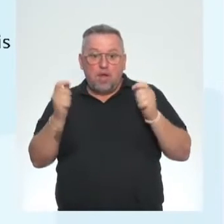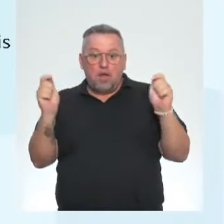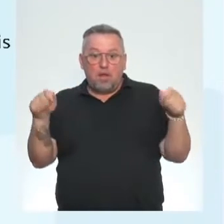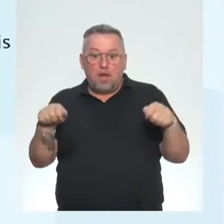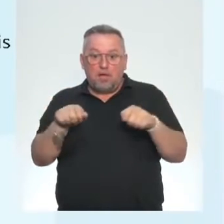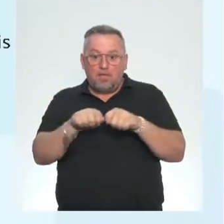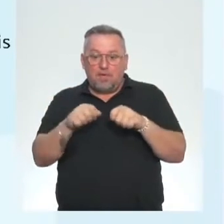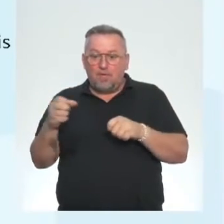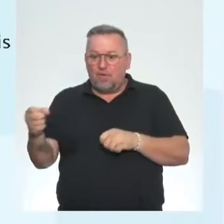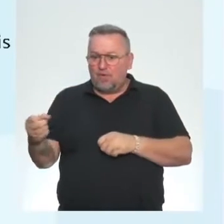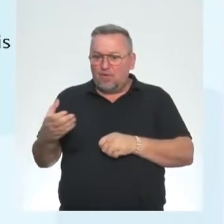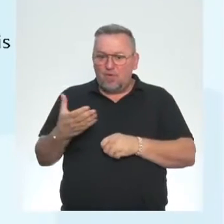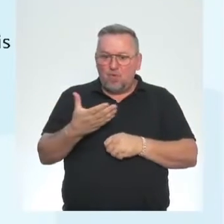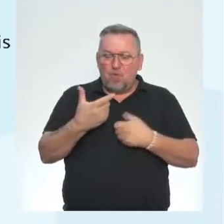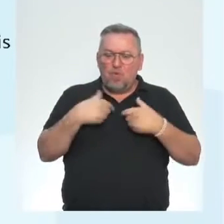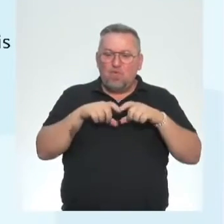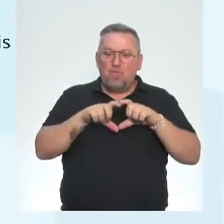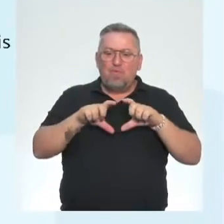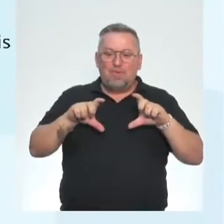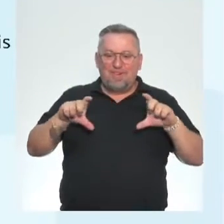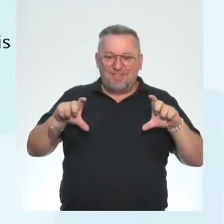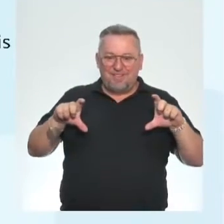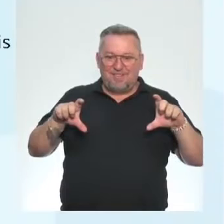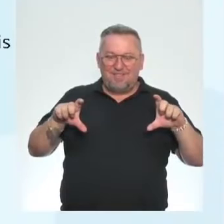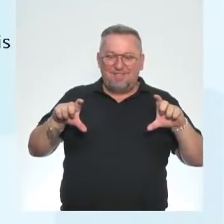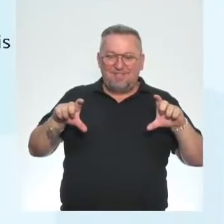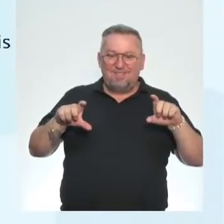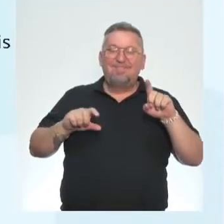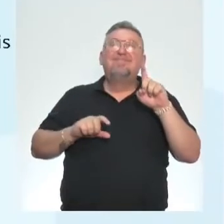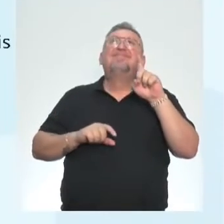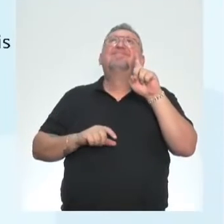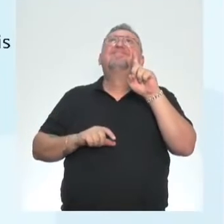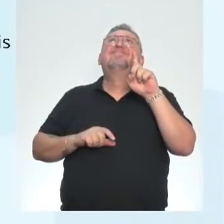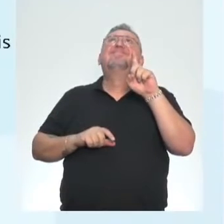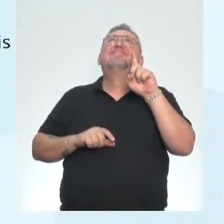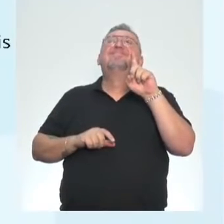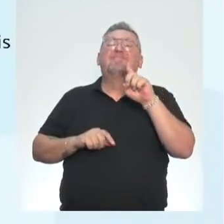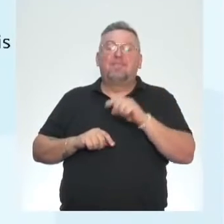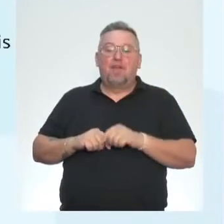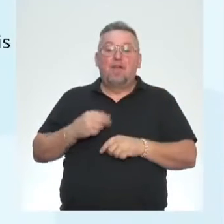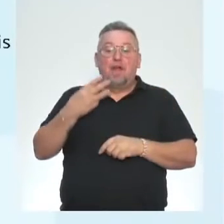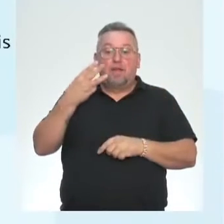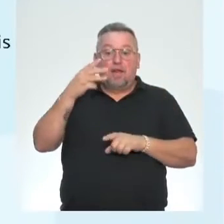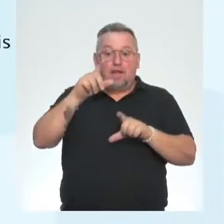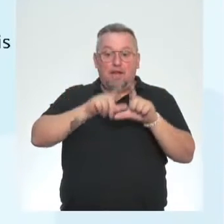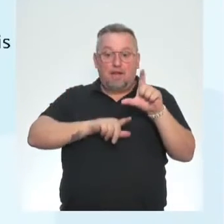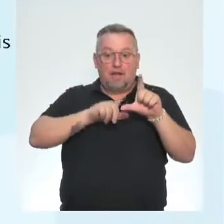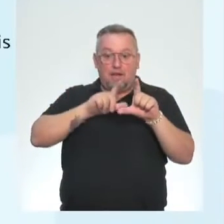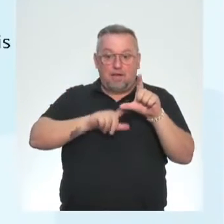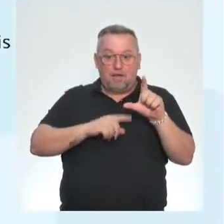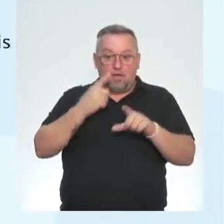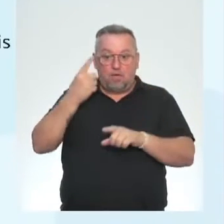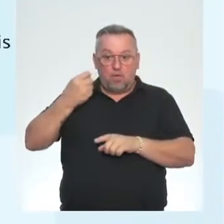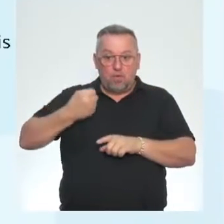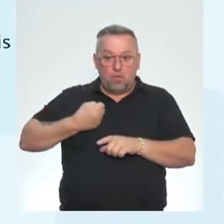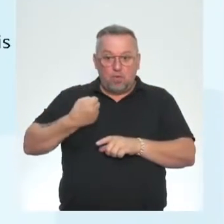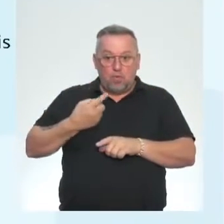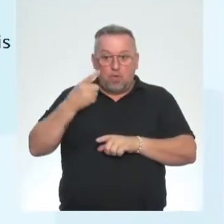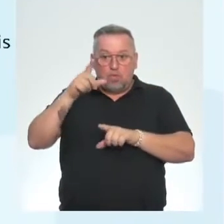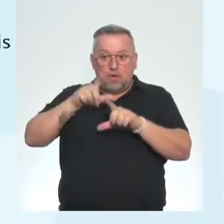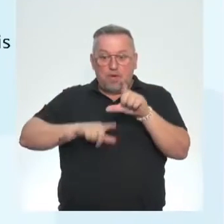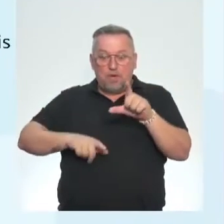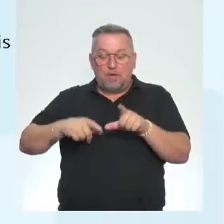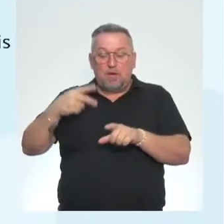com esse novo modelo? Veja, ó, serão formados por 3 letras, um número, uma letra e